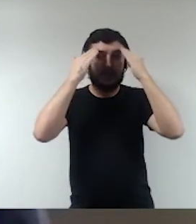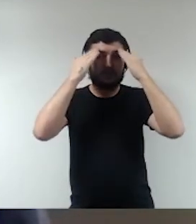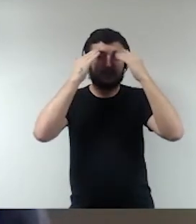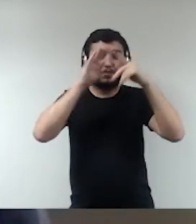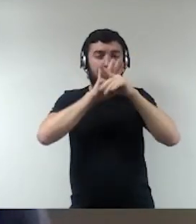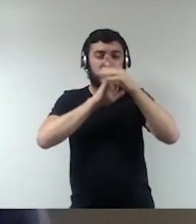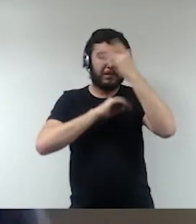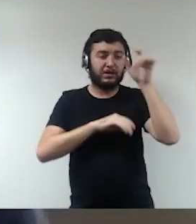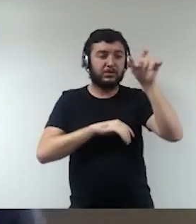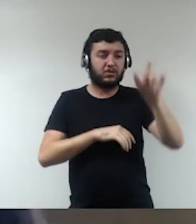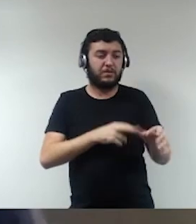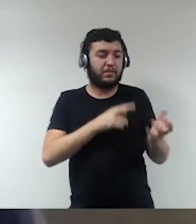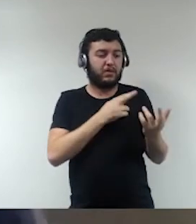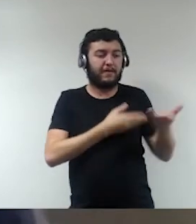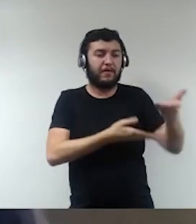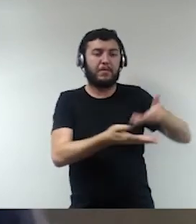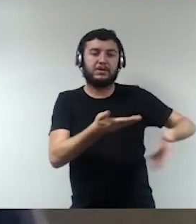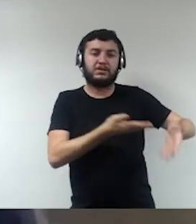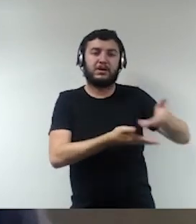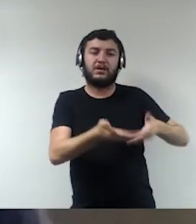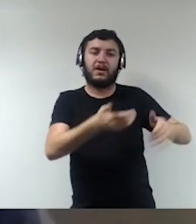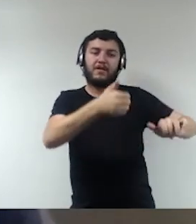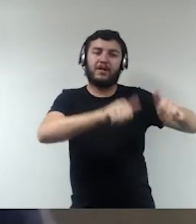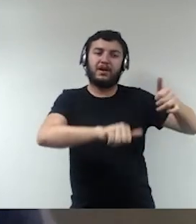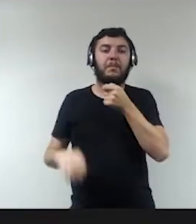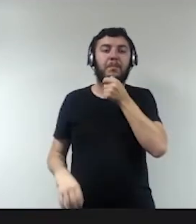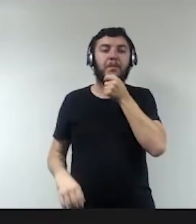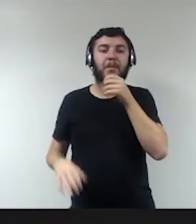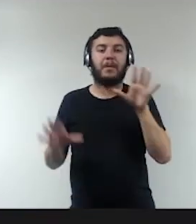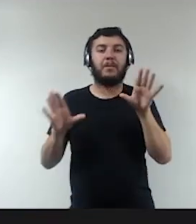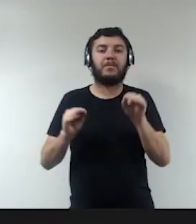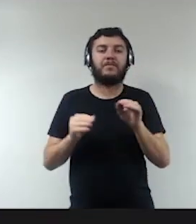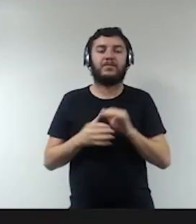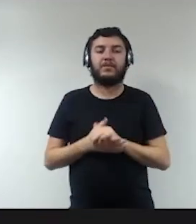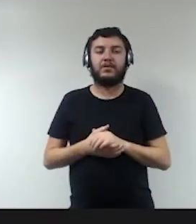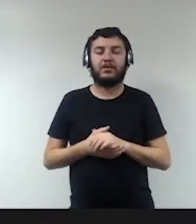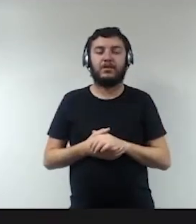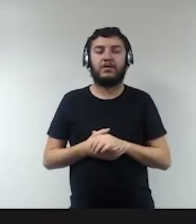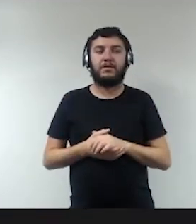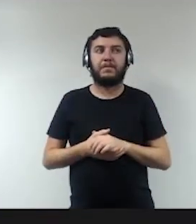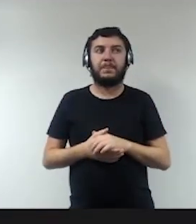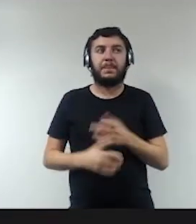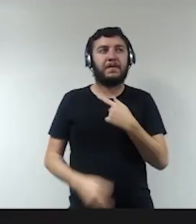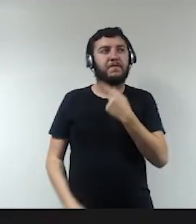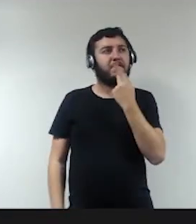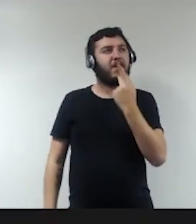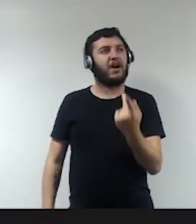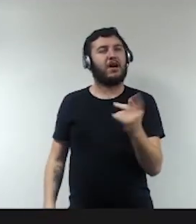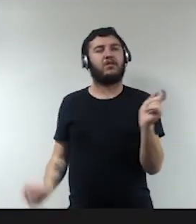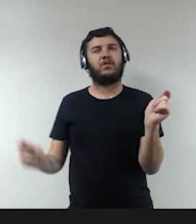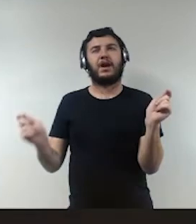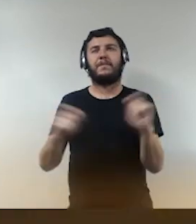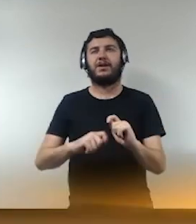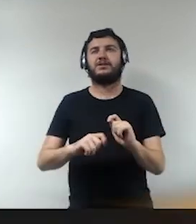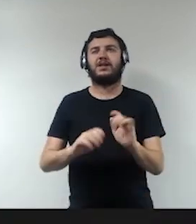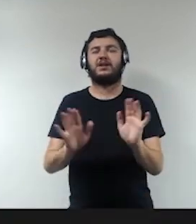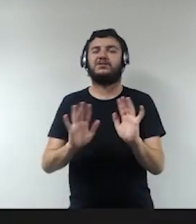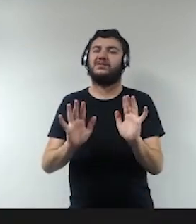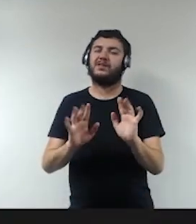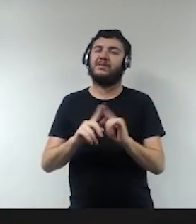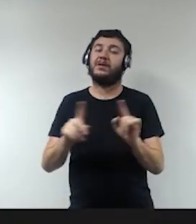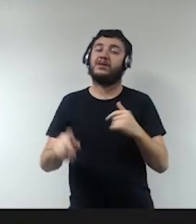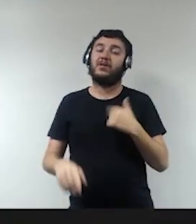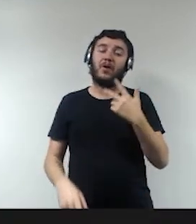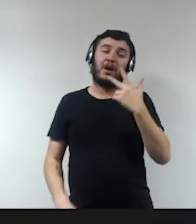ele tem mais capacidade de trazer resultado? Eu não diria mais capacidade, mas eu acho que a